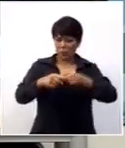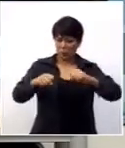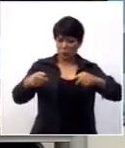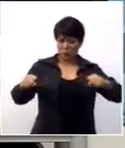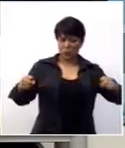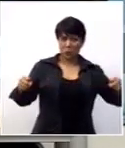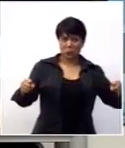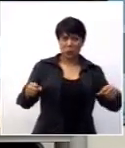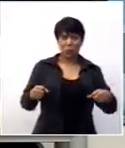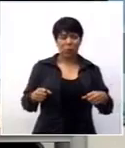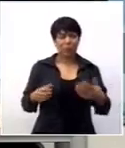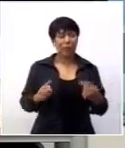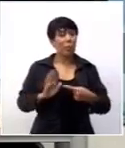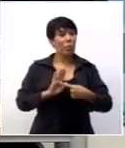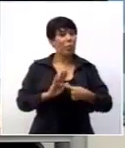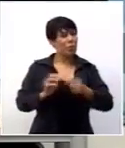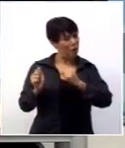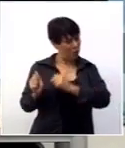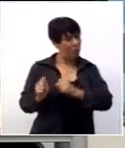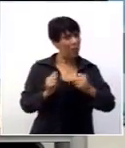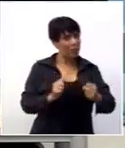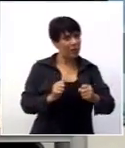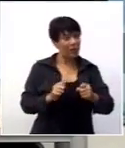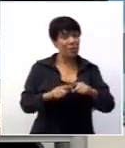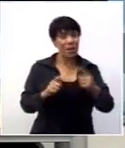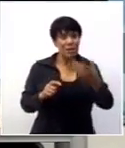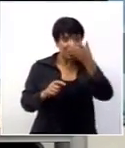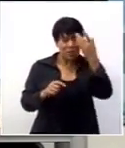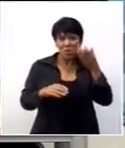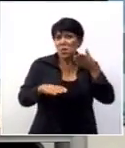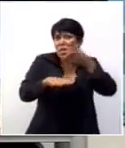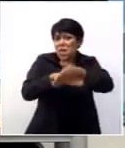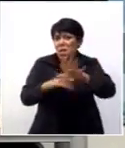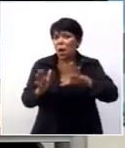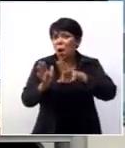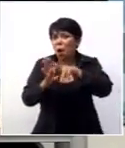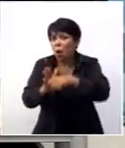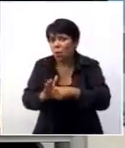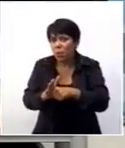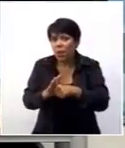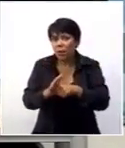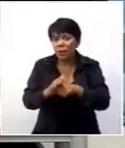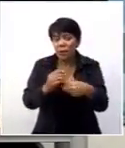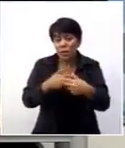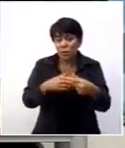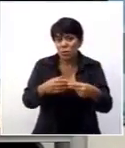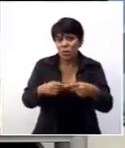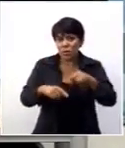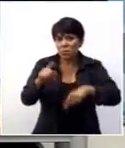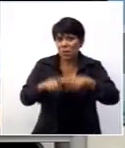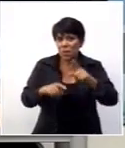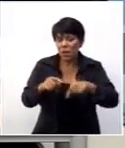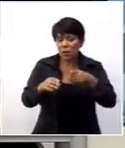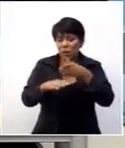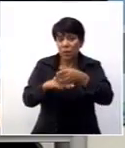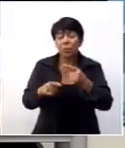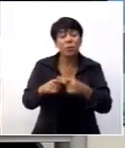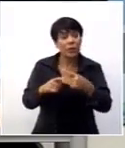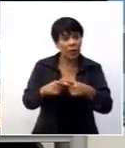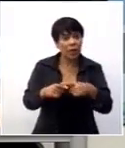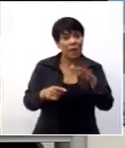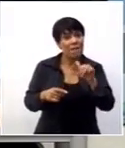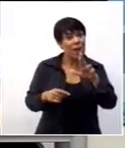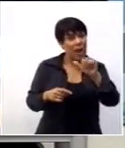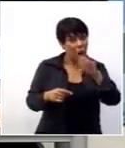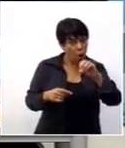grandes, eles acabam sendo saqueados, né? Vários grupos acabam roubando o que tem dentro dessas pirâmides. Porque quando o faraó morria, ele levava